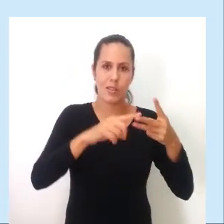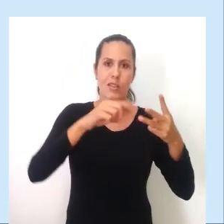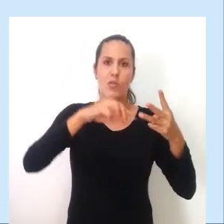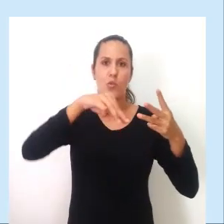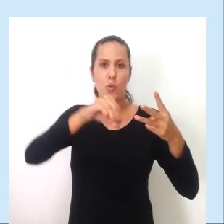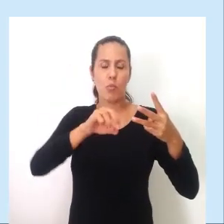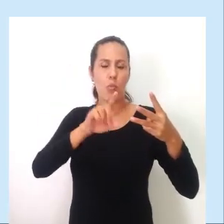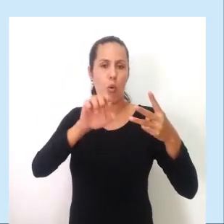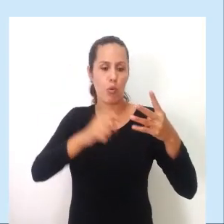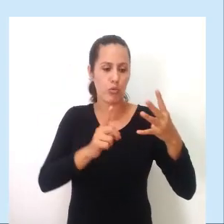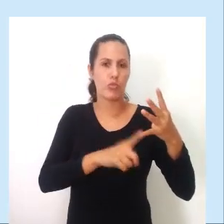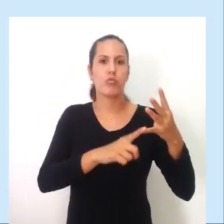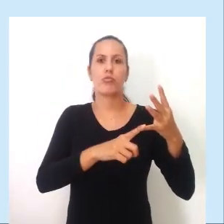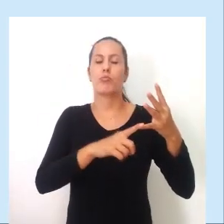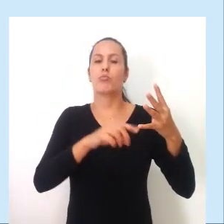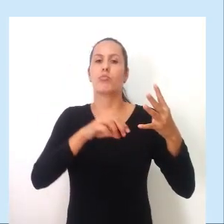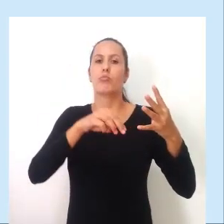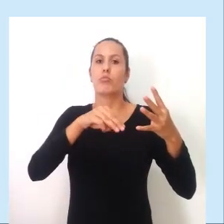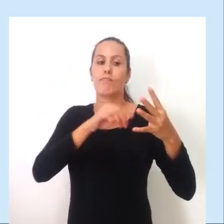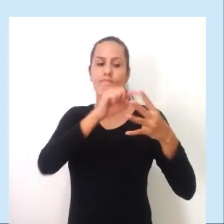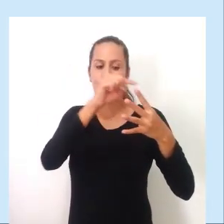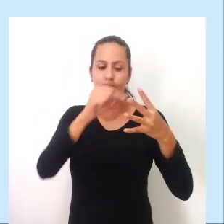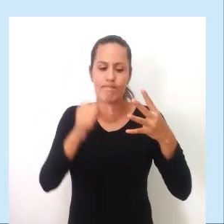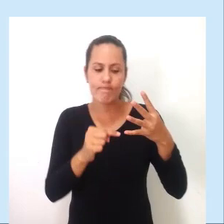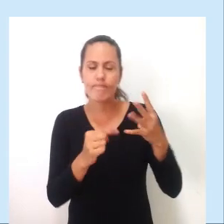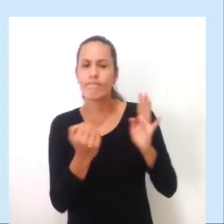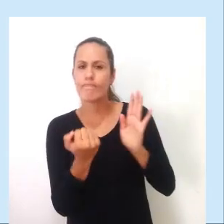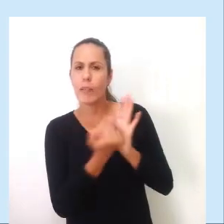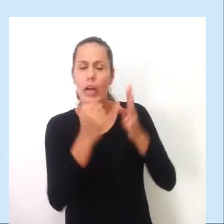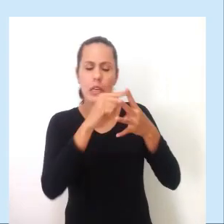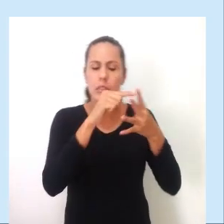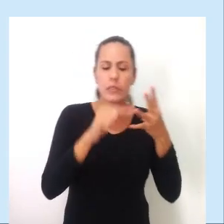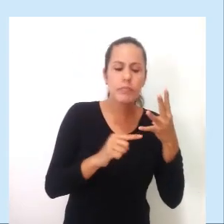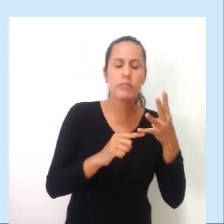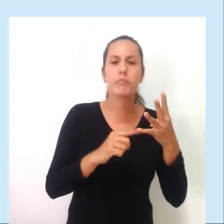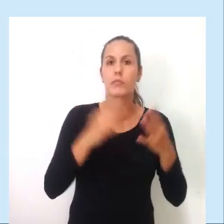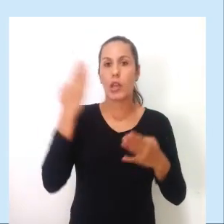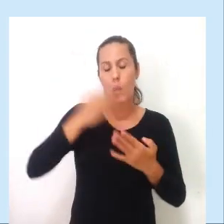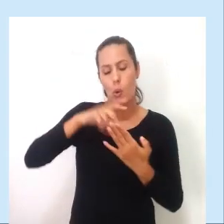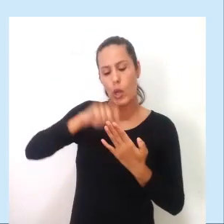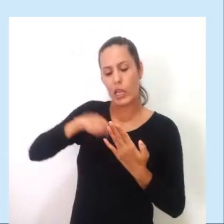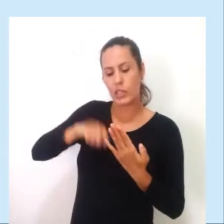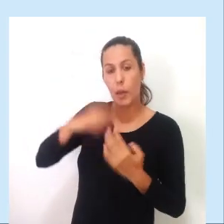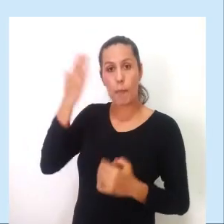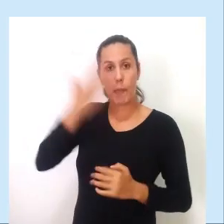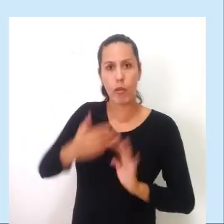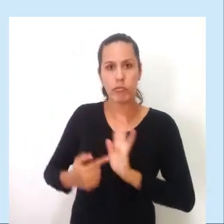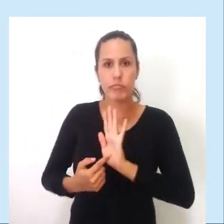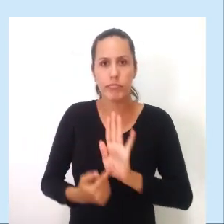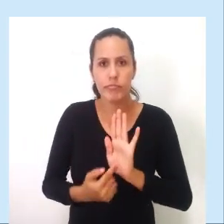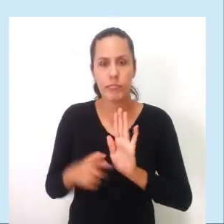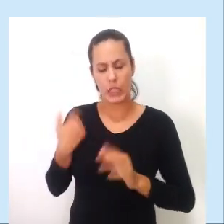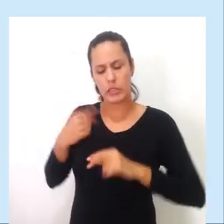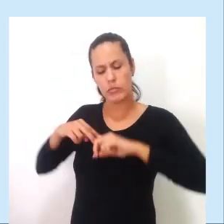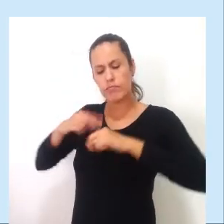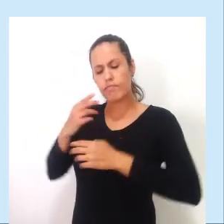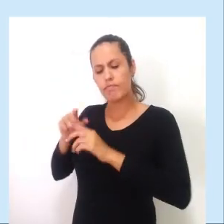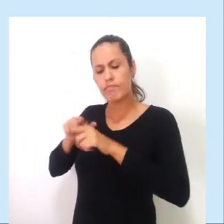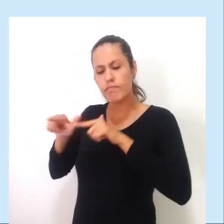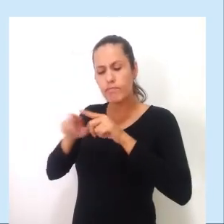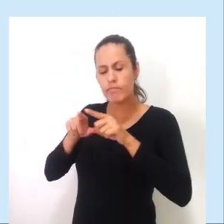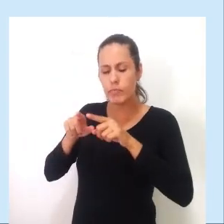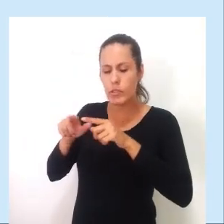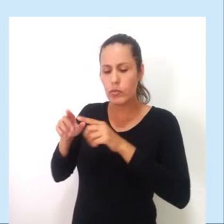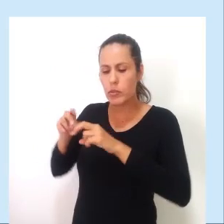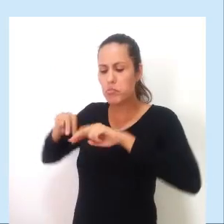que eu registro, eu provo, então, quando a gente vai fazer alguma descoberta, quando a gente vai